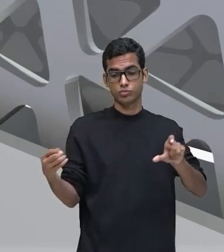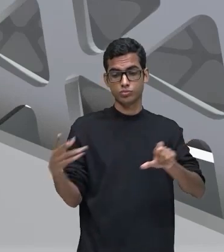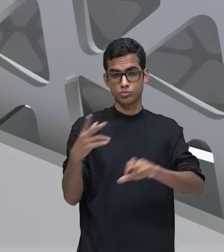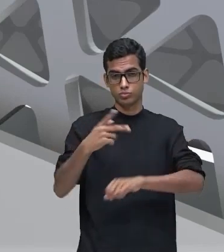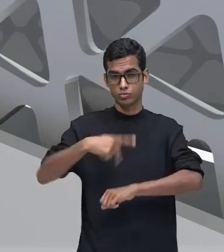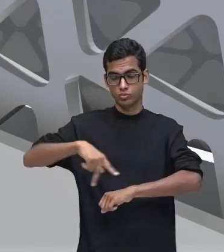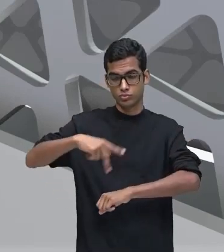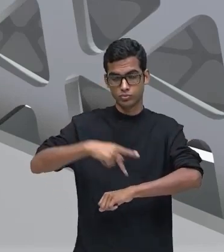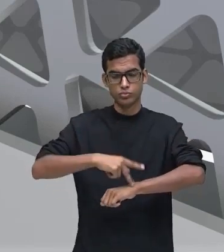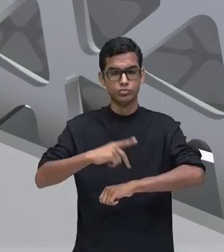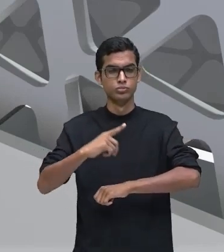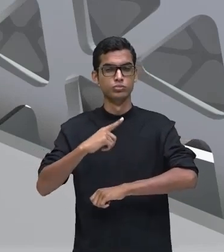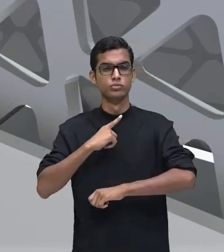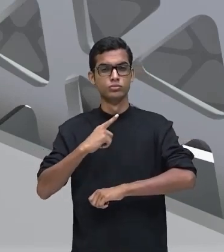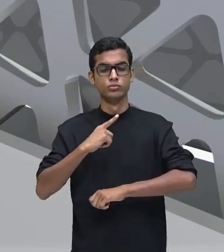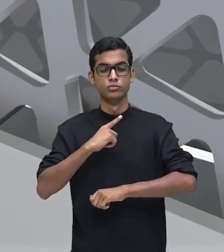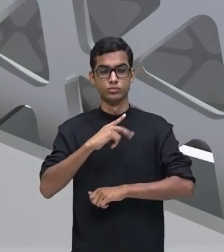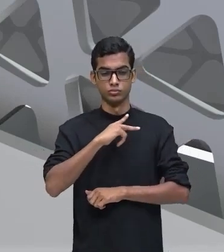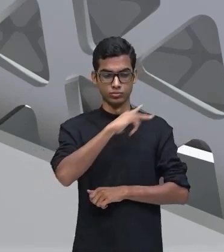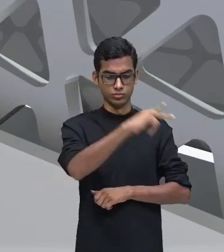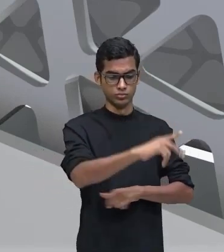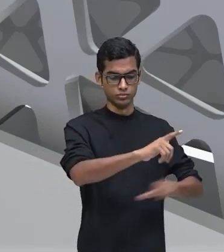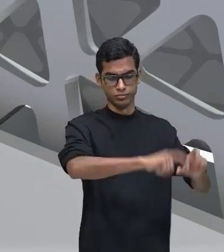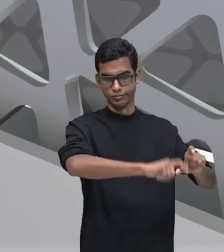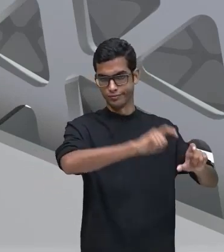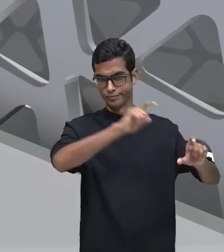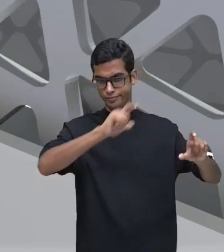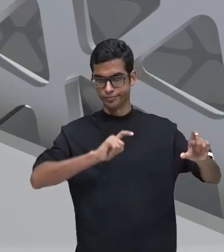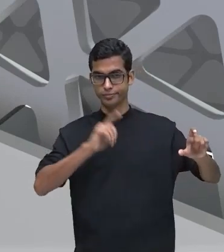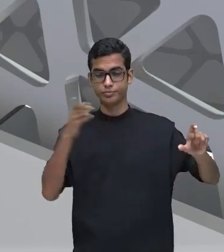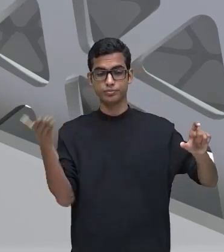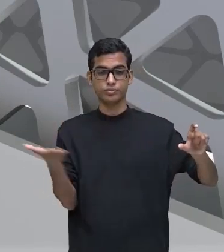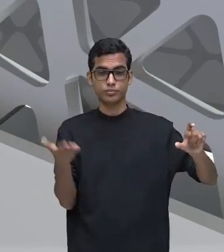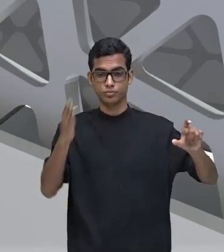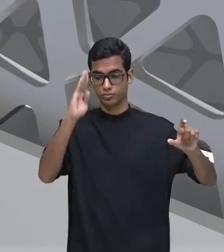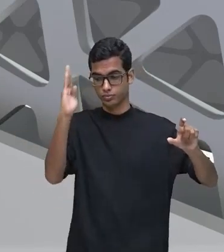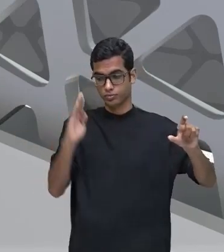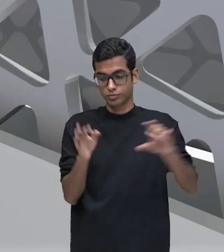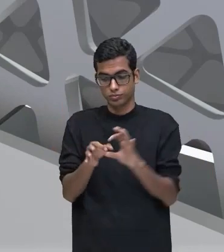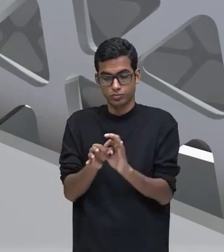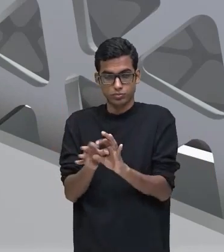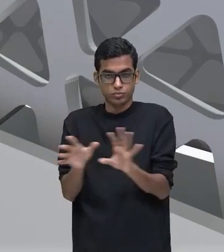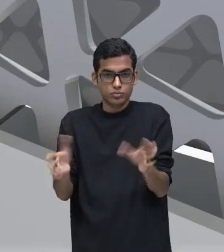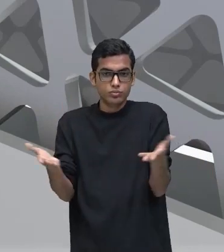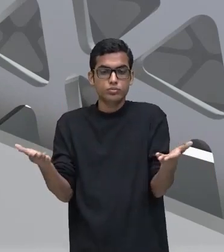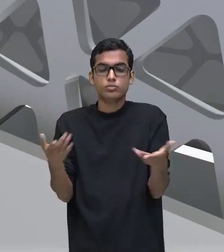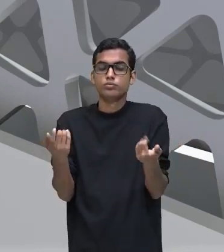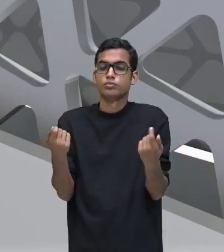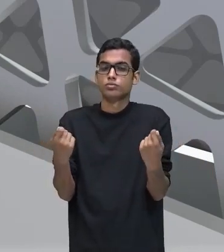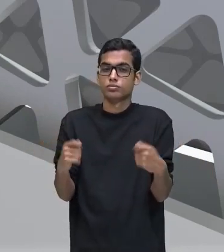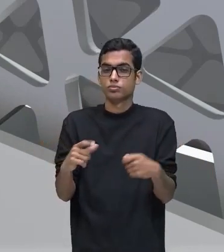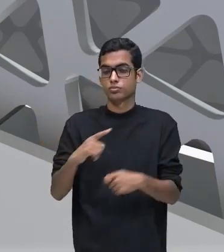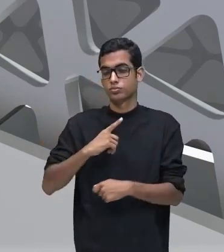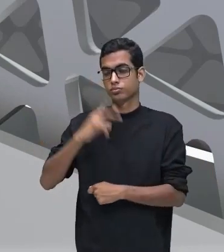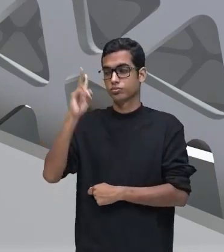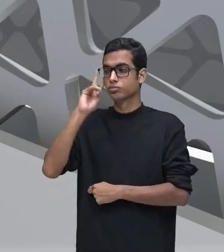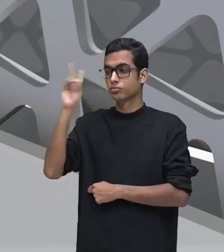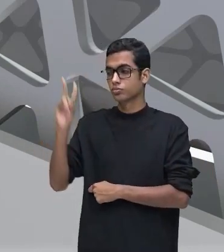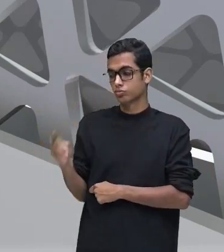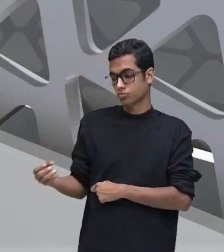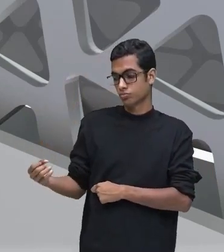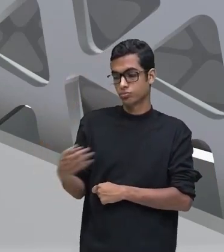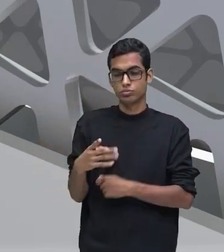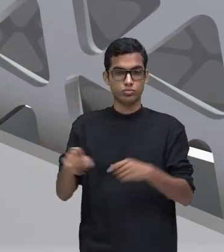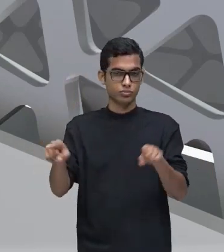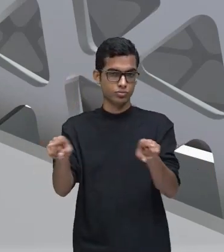tinha se desligado de Portugal, e por ser um país novo, ele precisava também de uma história nova, ele